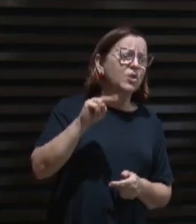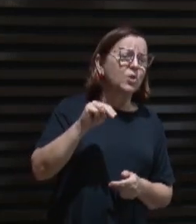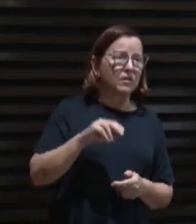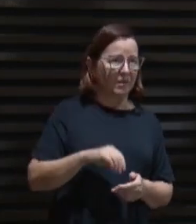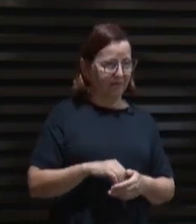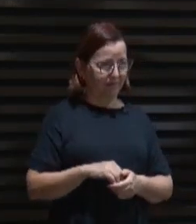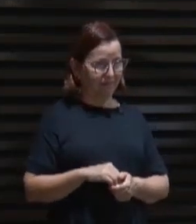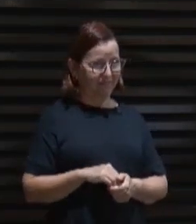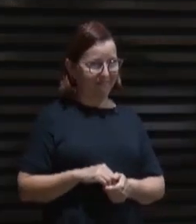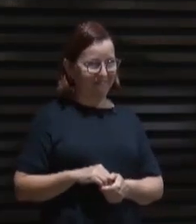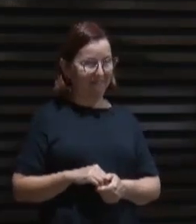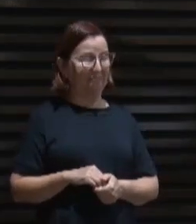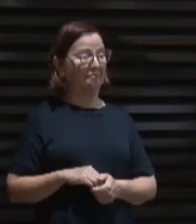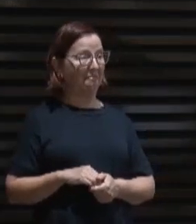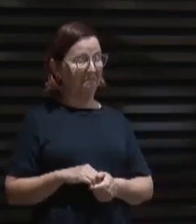mim.